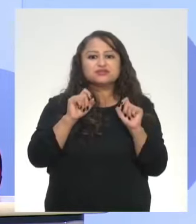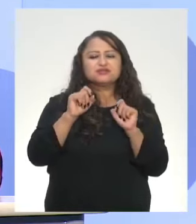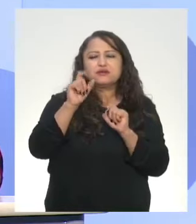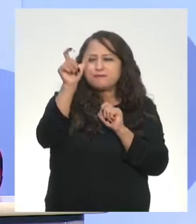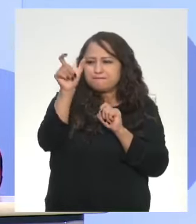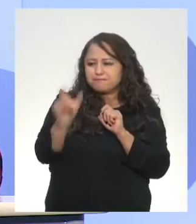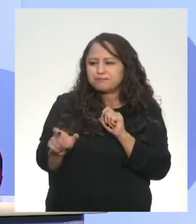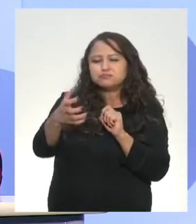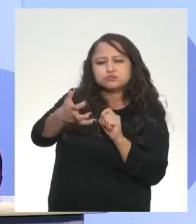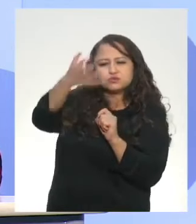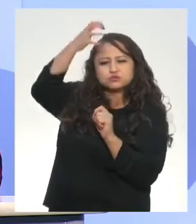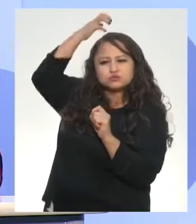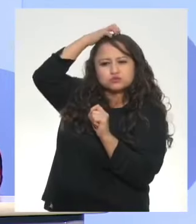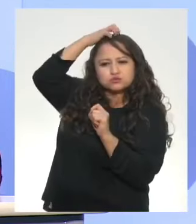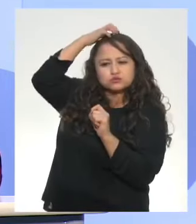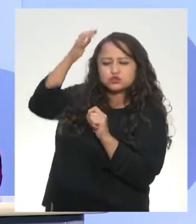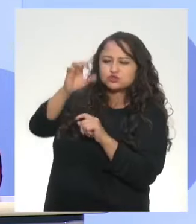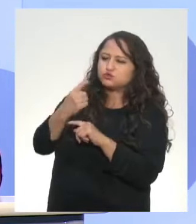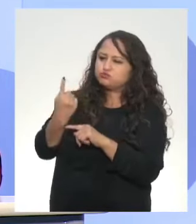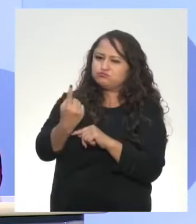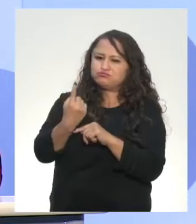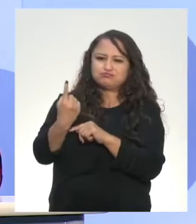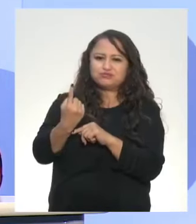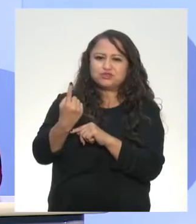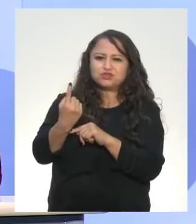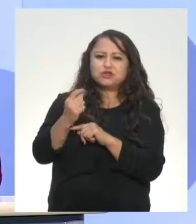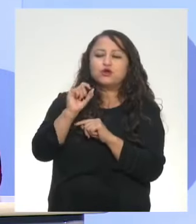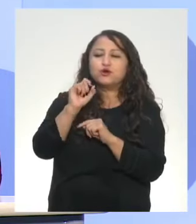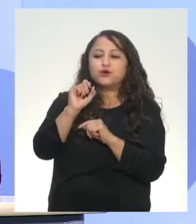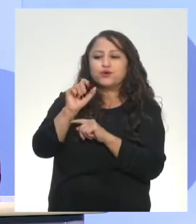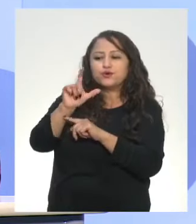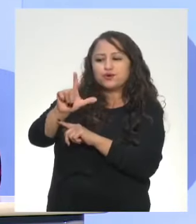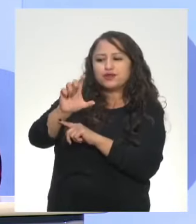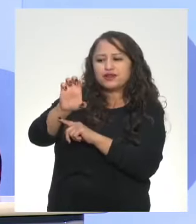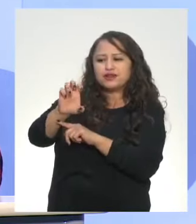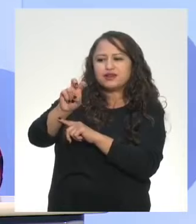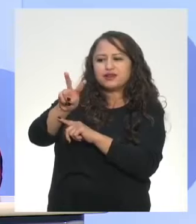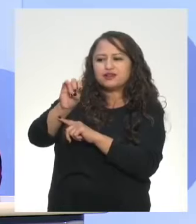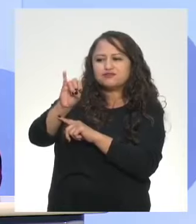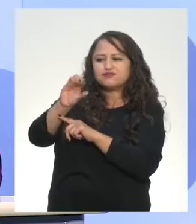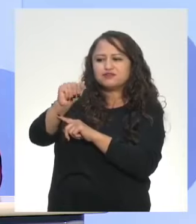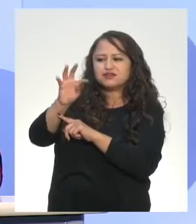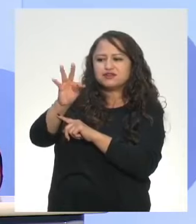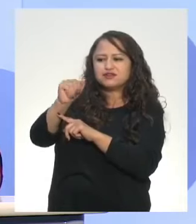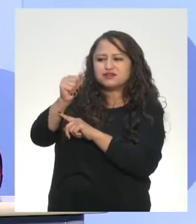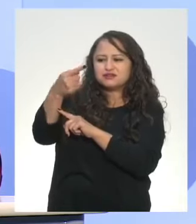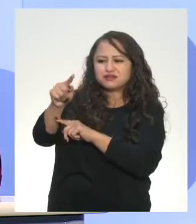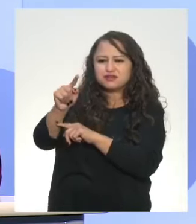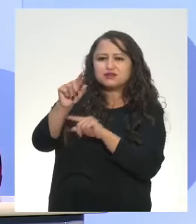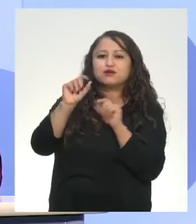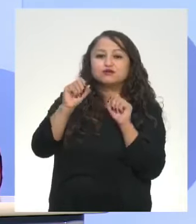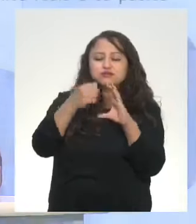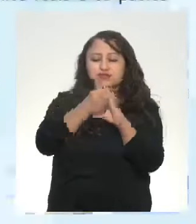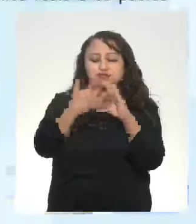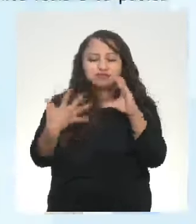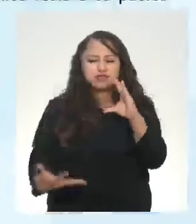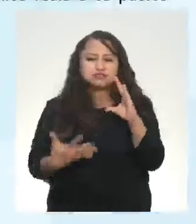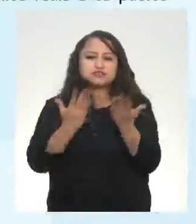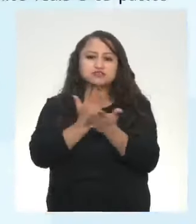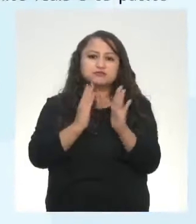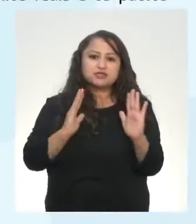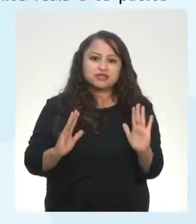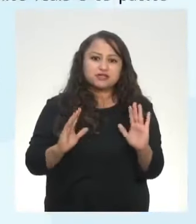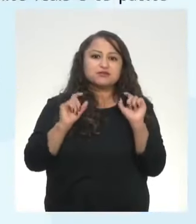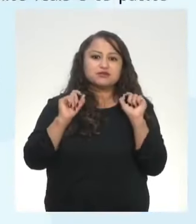unicamente do rei. Essa é a ideia geral do livro O Leviatã. Outra característica para a gente encerrar rapidinho aí